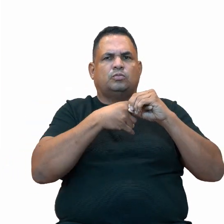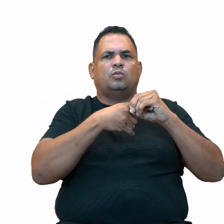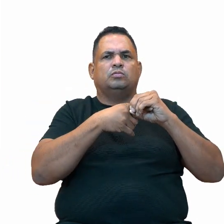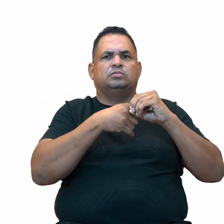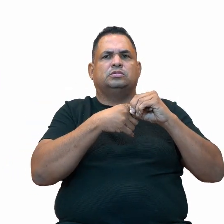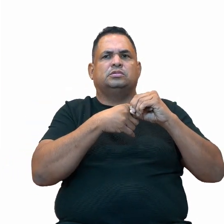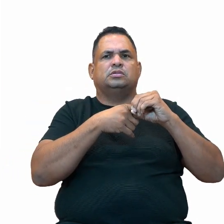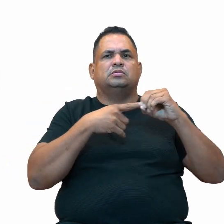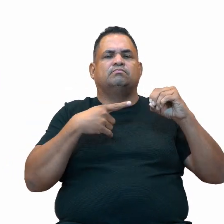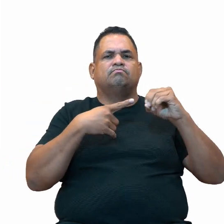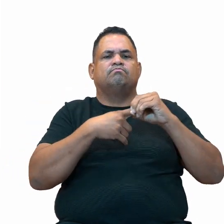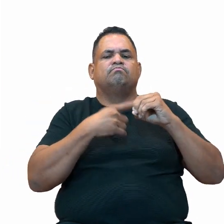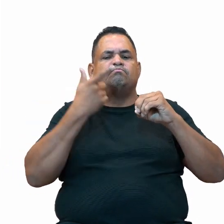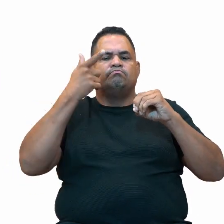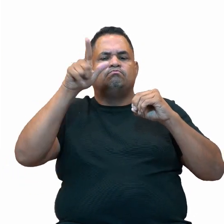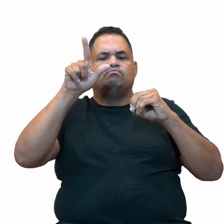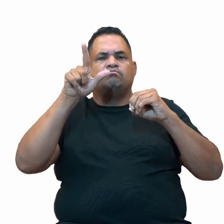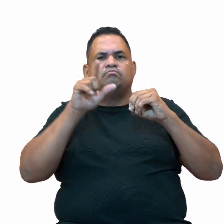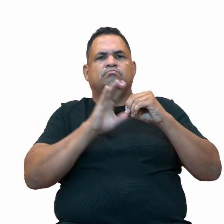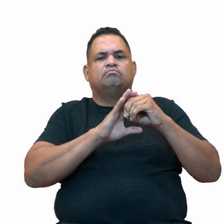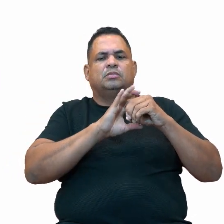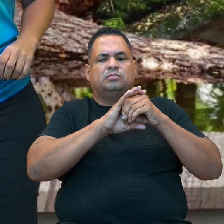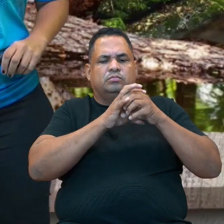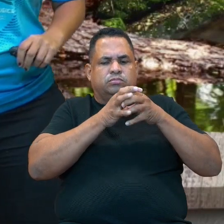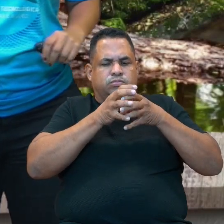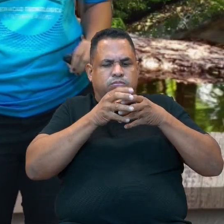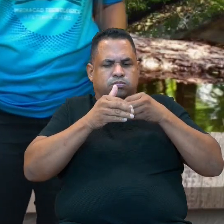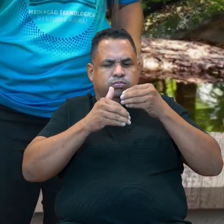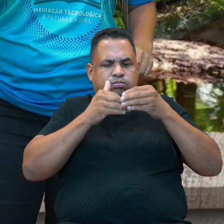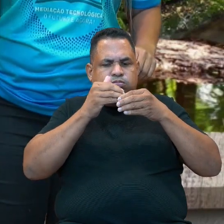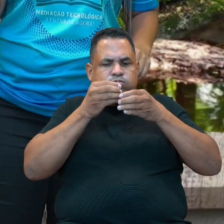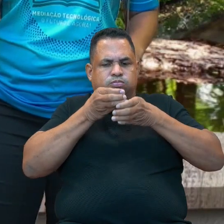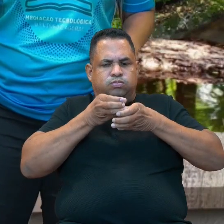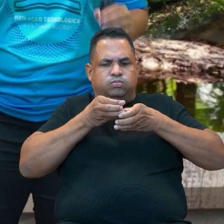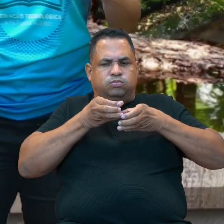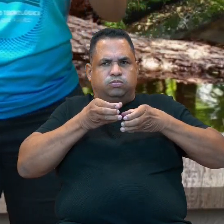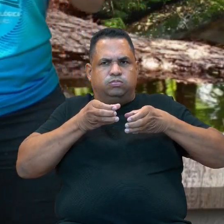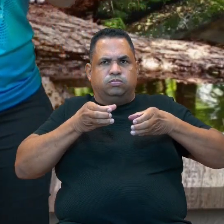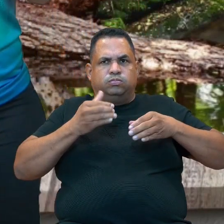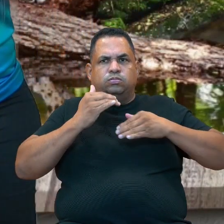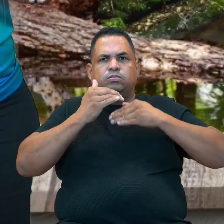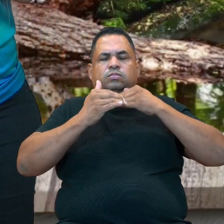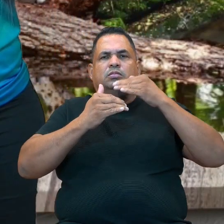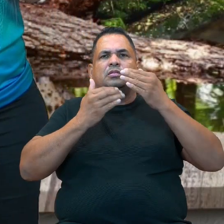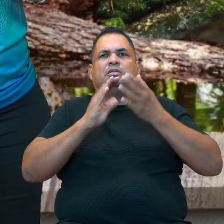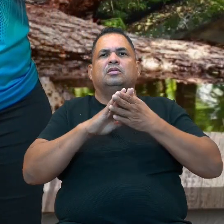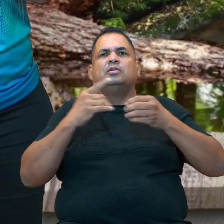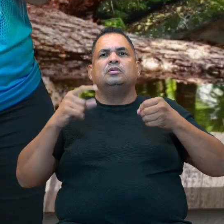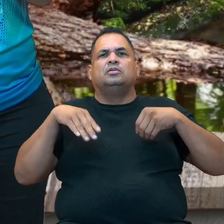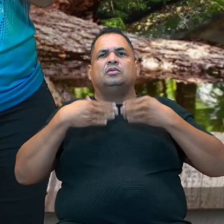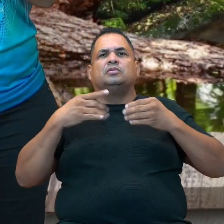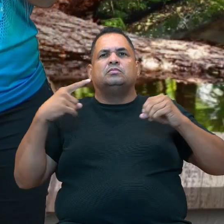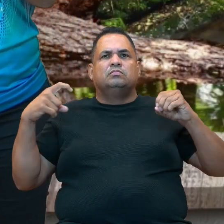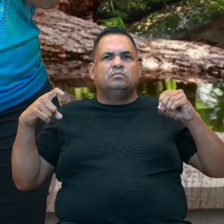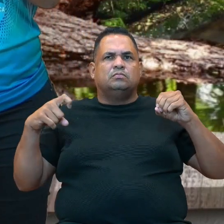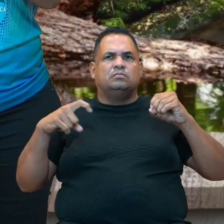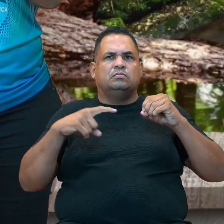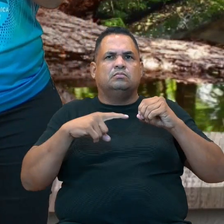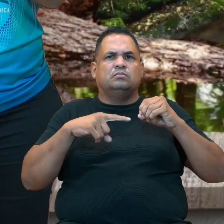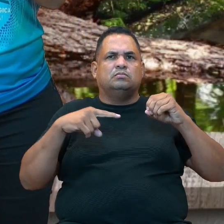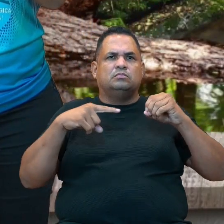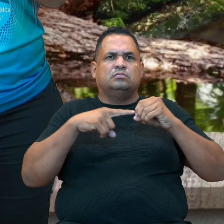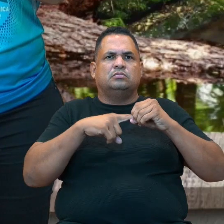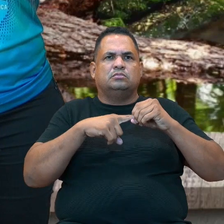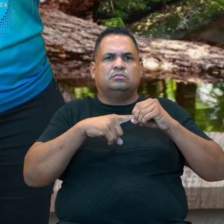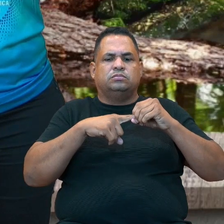consegue fecundar o ovócito, tá? E nesse processo, quando um entra, deixa a cauda fora,